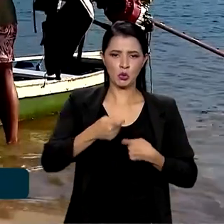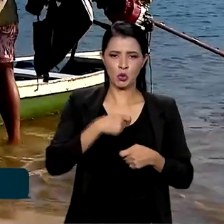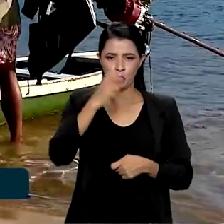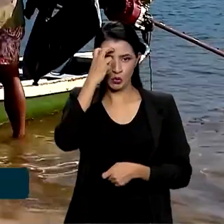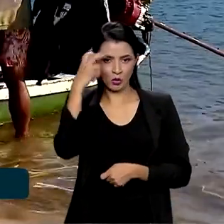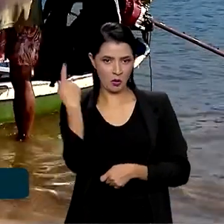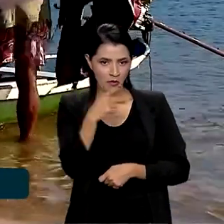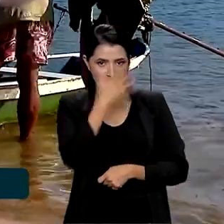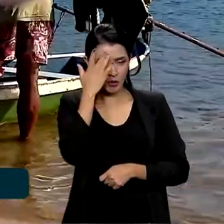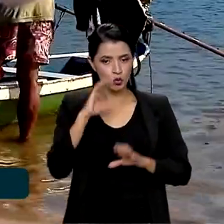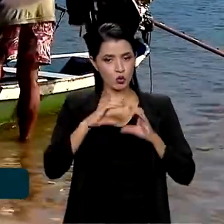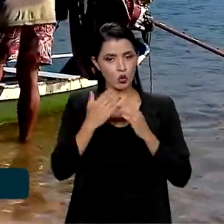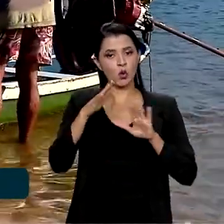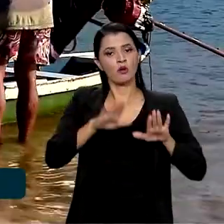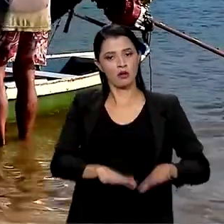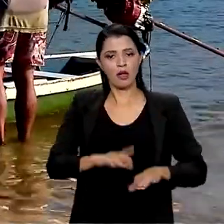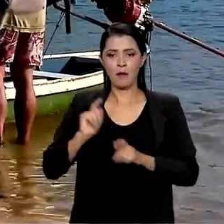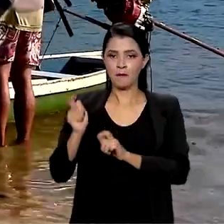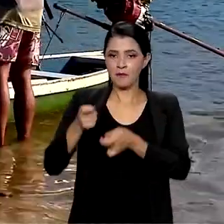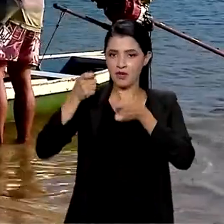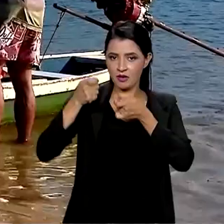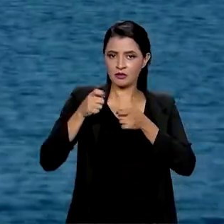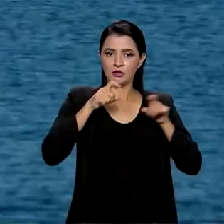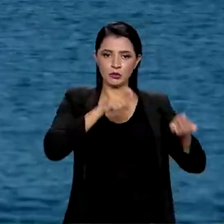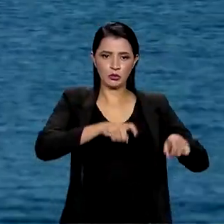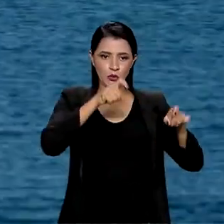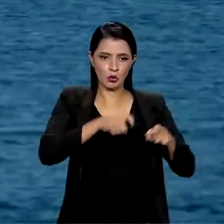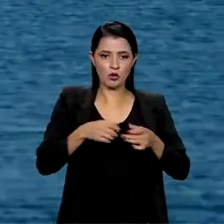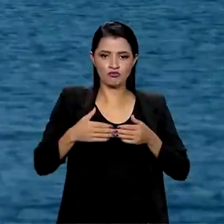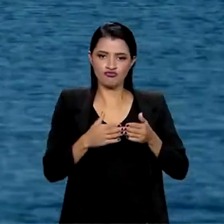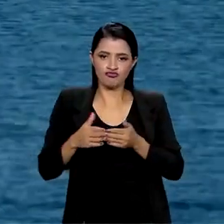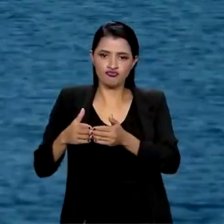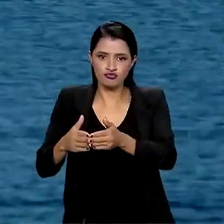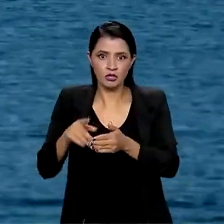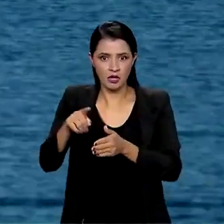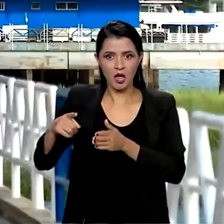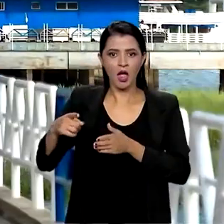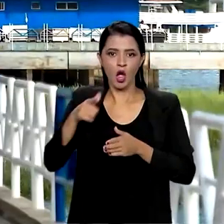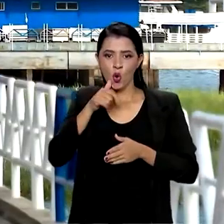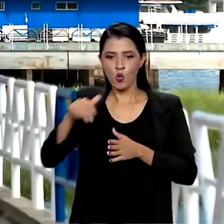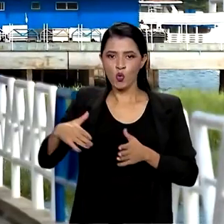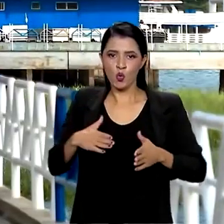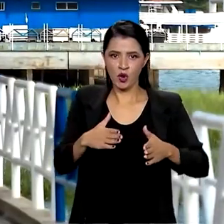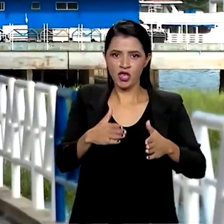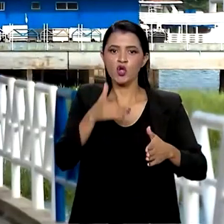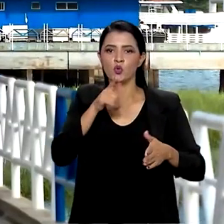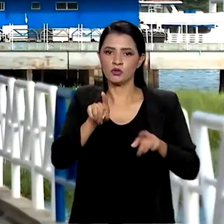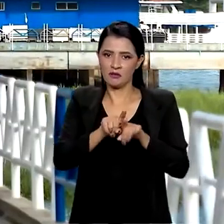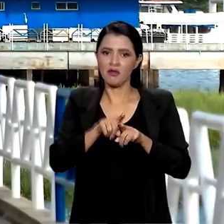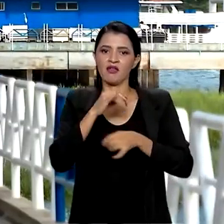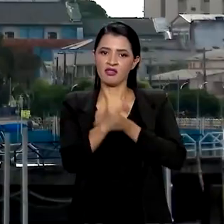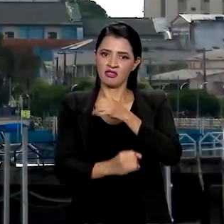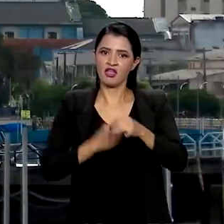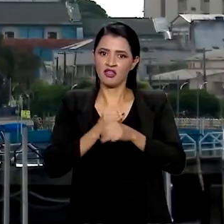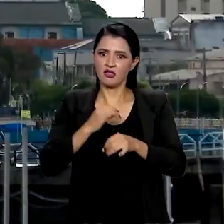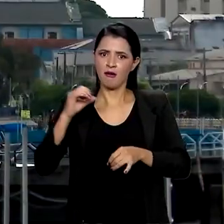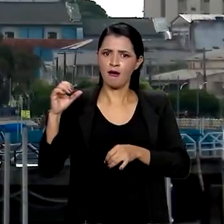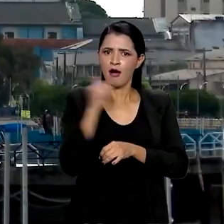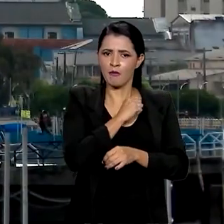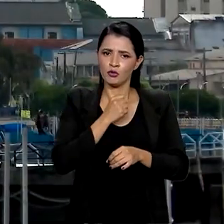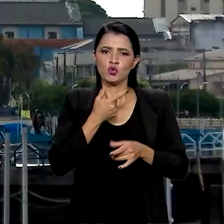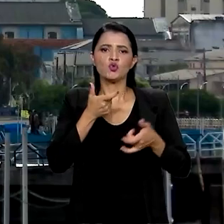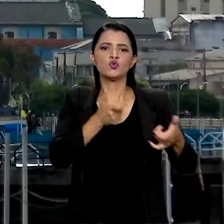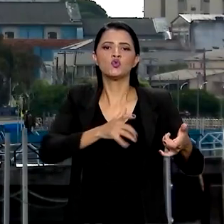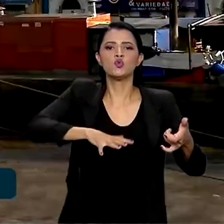locais, como a pesca, a agricultura e o transporte, esses rios vão levar também internet de alta velocidade a uma região